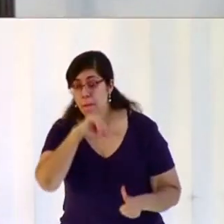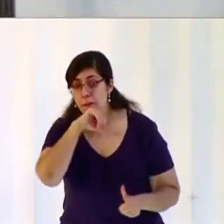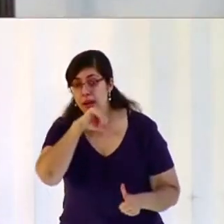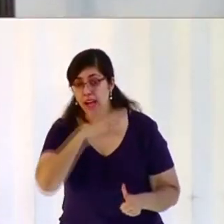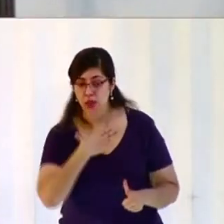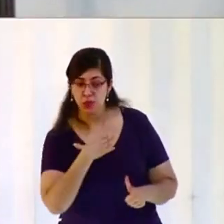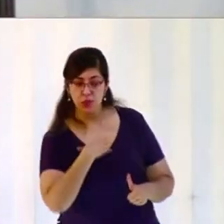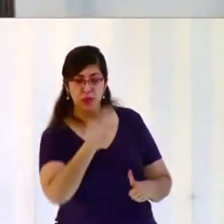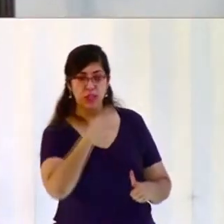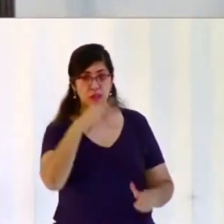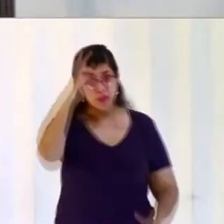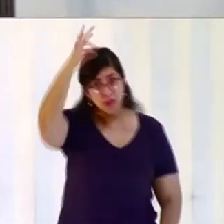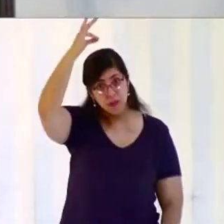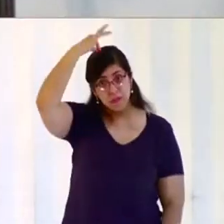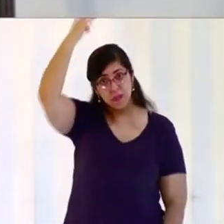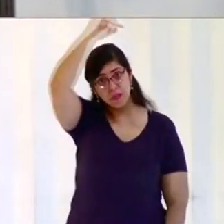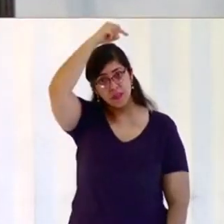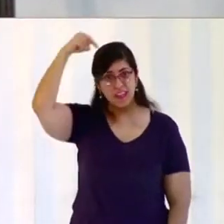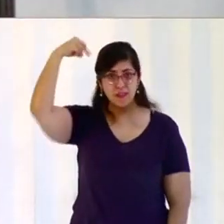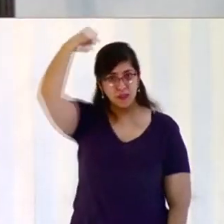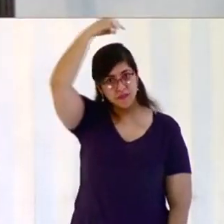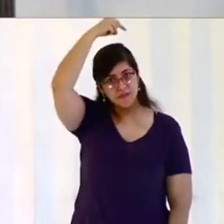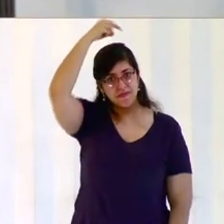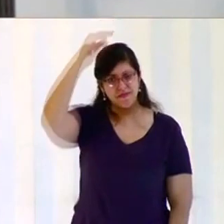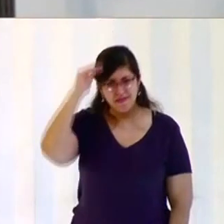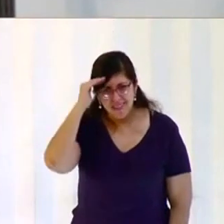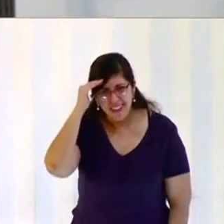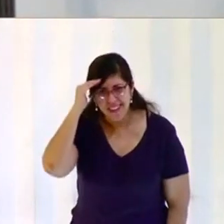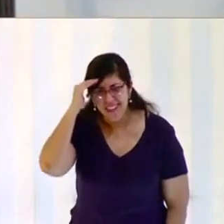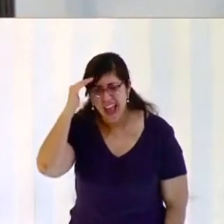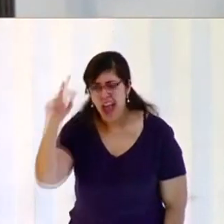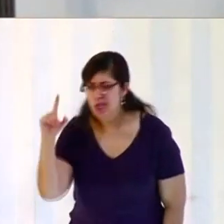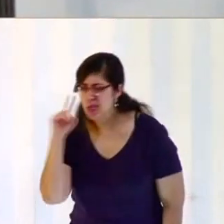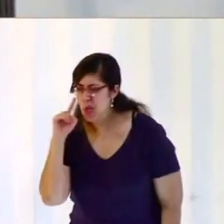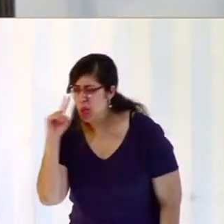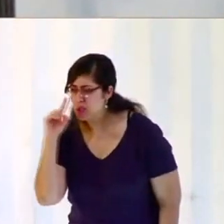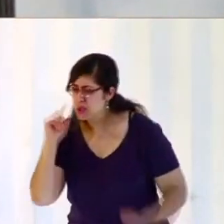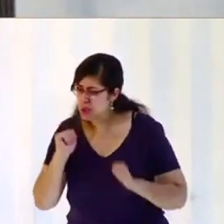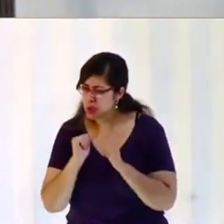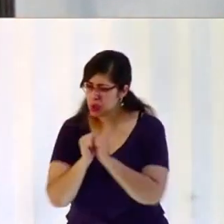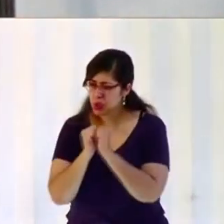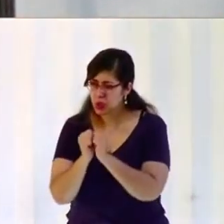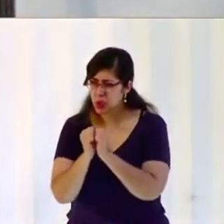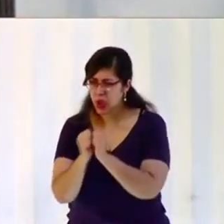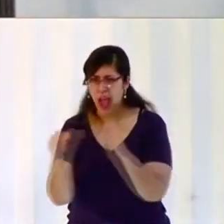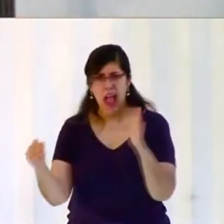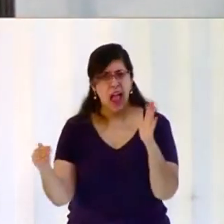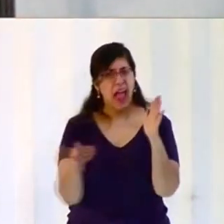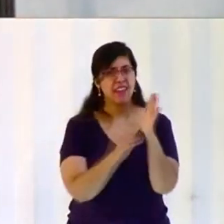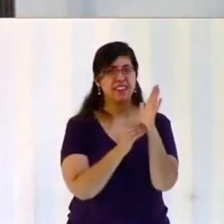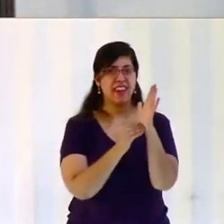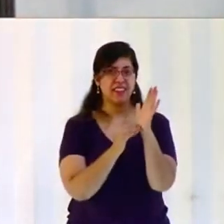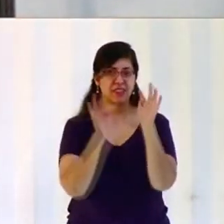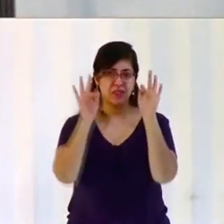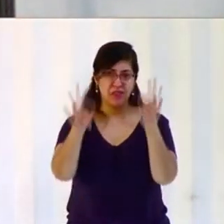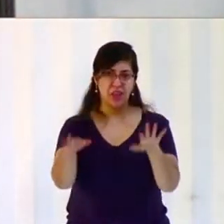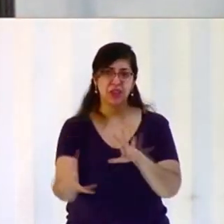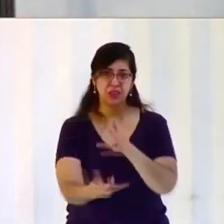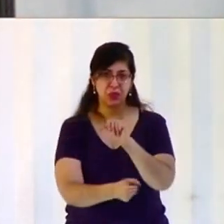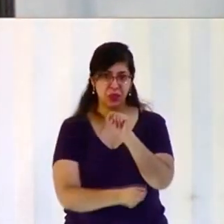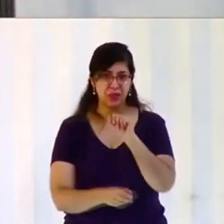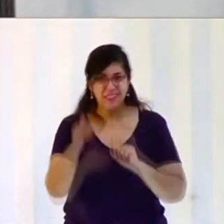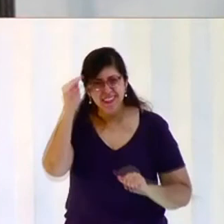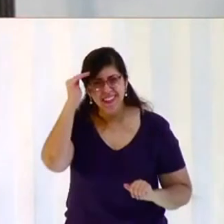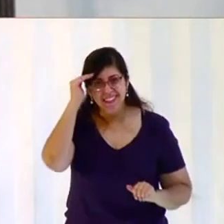Espírito Santo. E eis que estarei convosco todos os dias. No Salmo 23, que nós lemos no início também, o Senhor é o